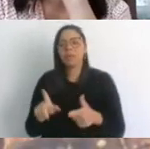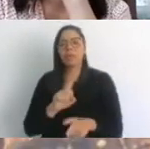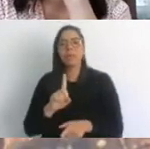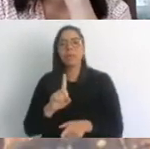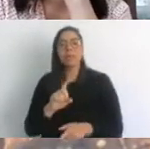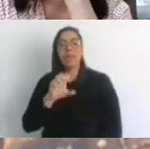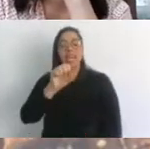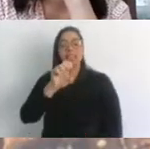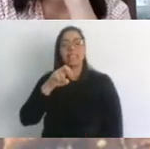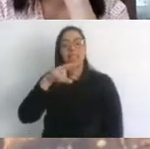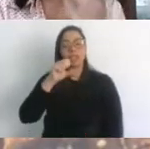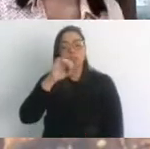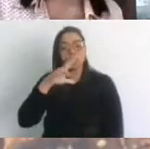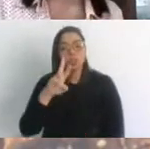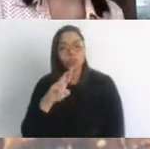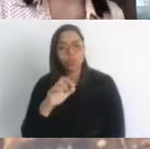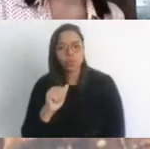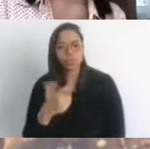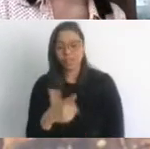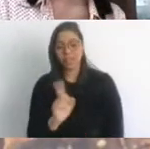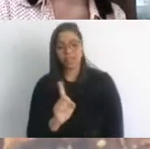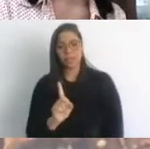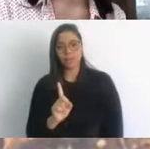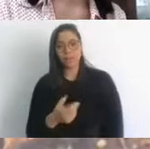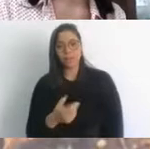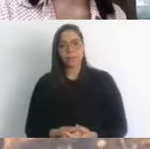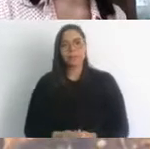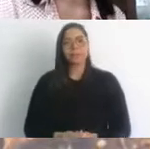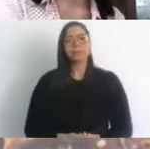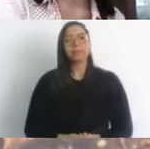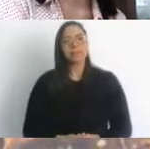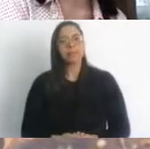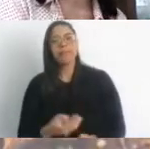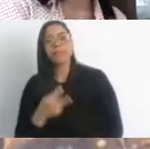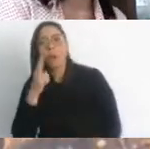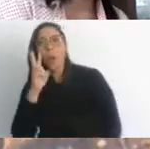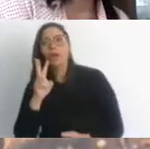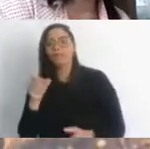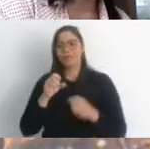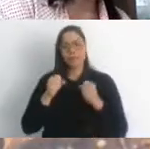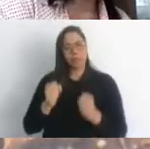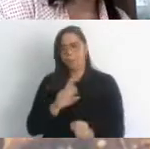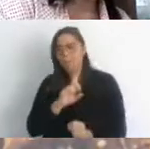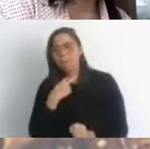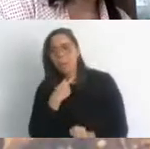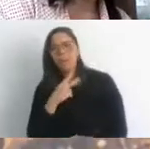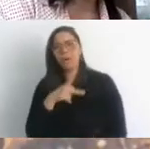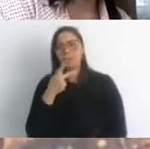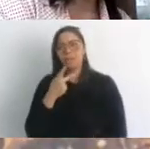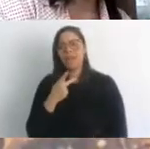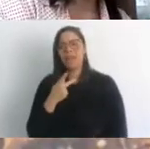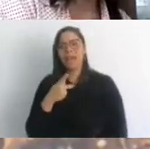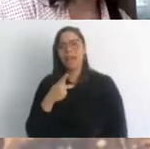né não se trata de uma censura é de um Olha você não vai poder falar você é censurado sua música não